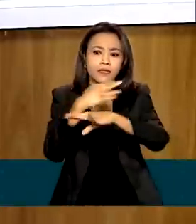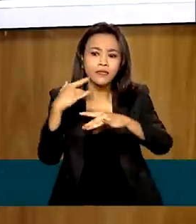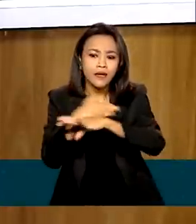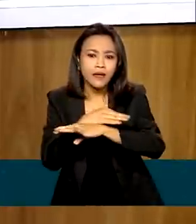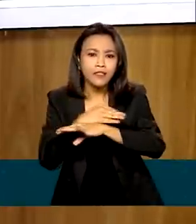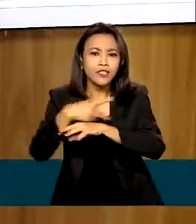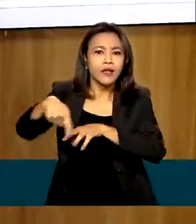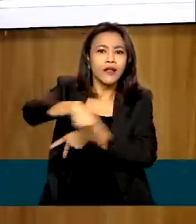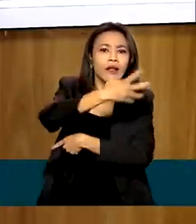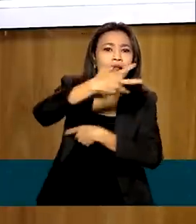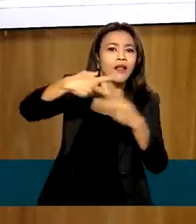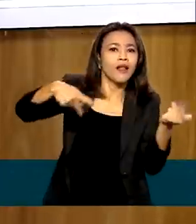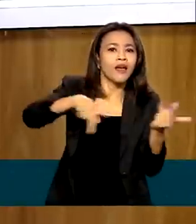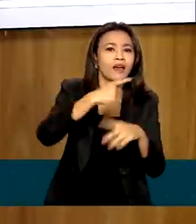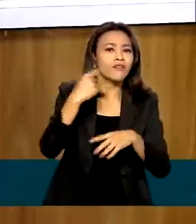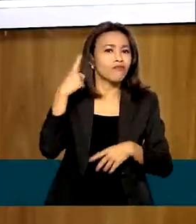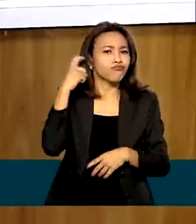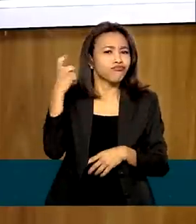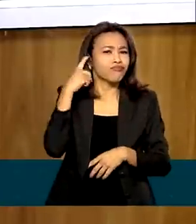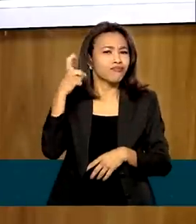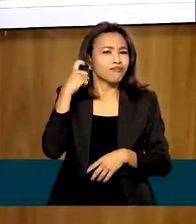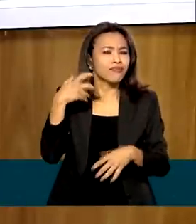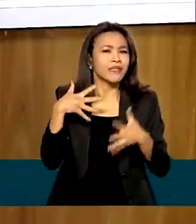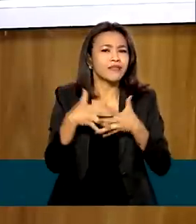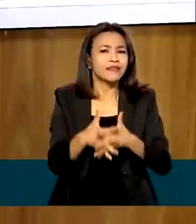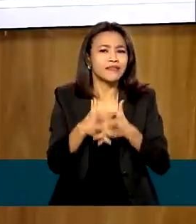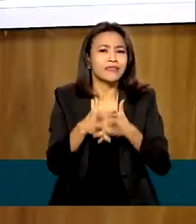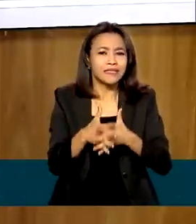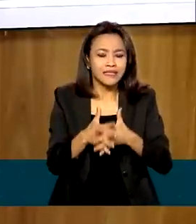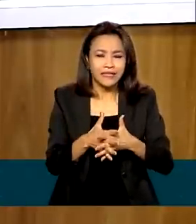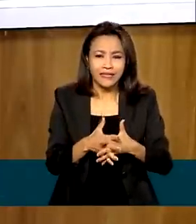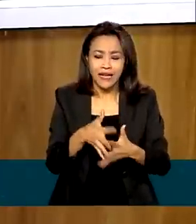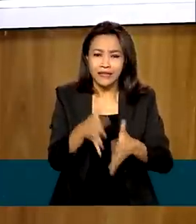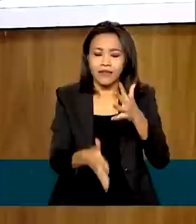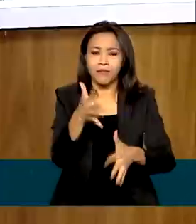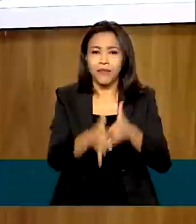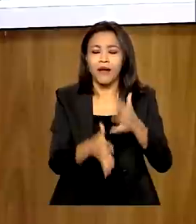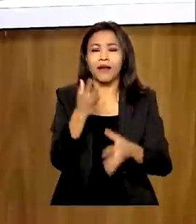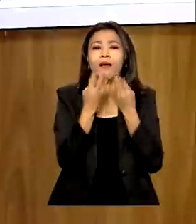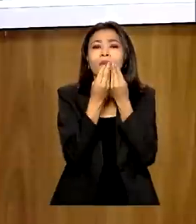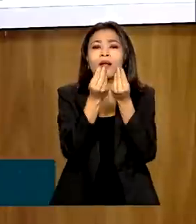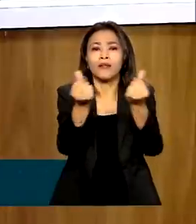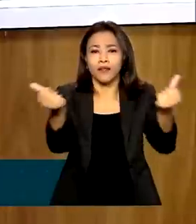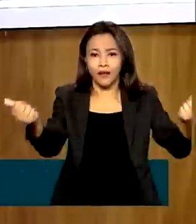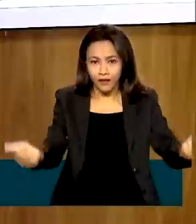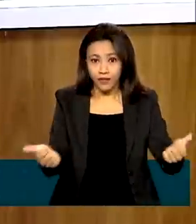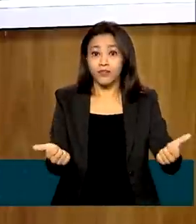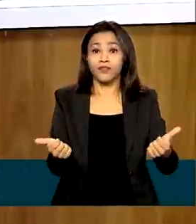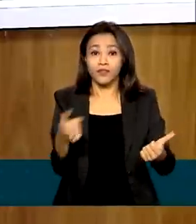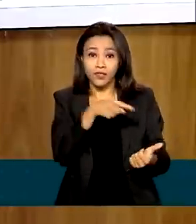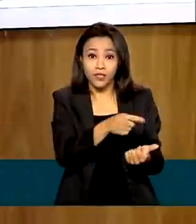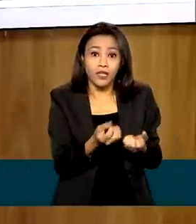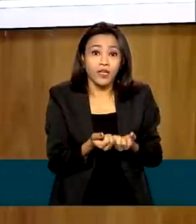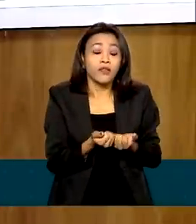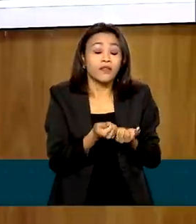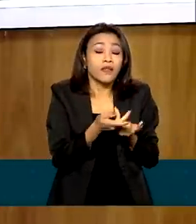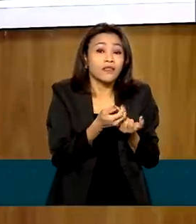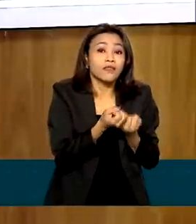ruído à transmissão AM. E isso piora a qualidade do serviço AM, dificultando a